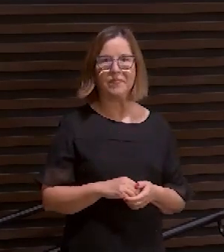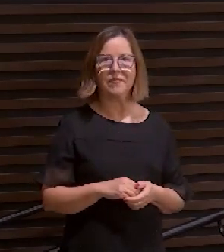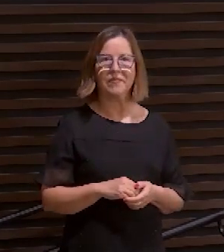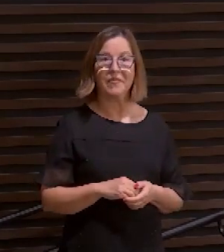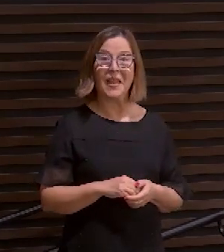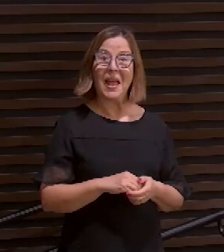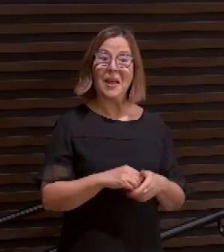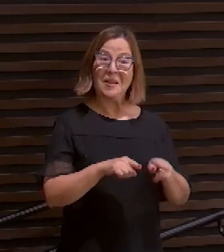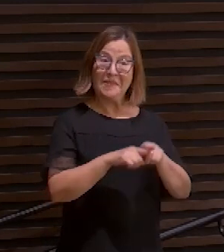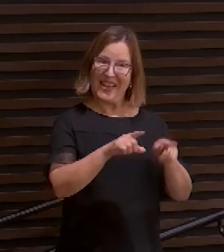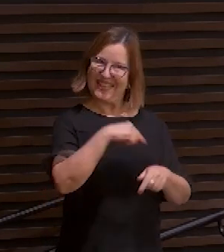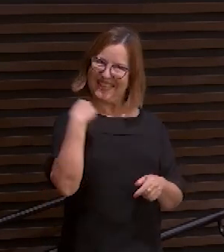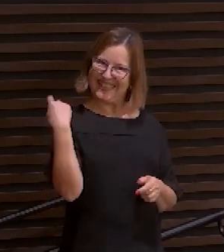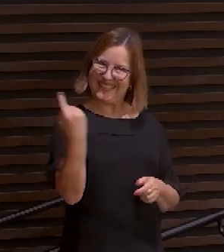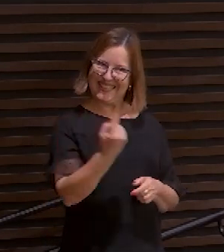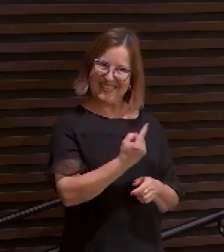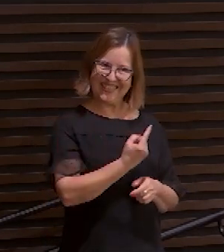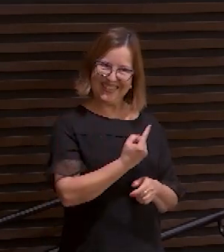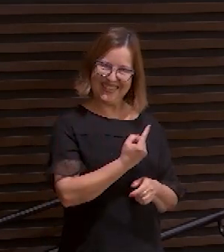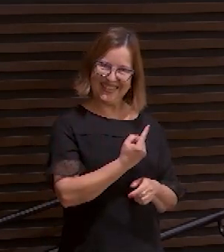Nós, porém,